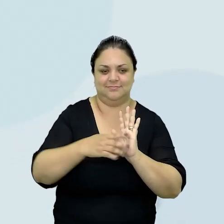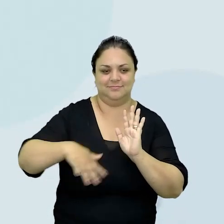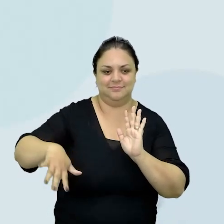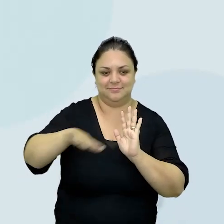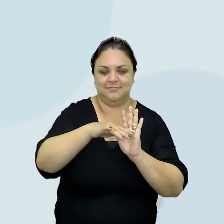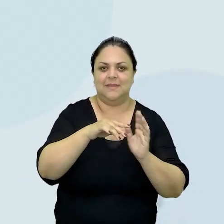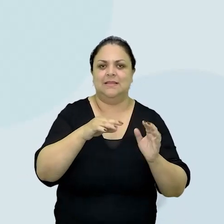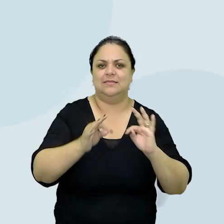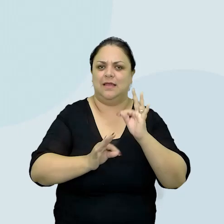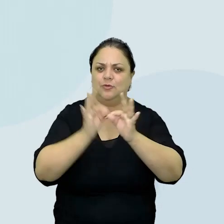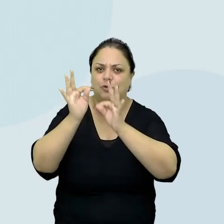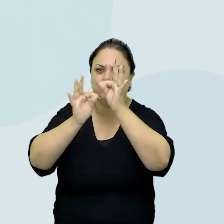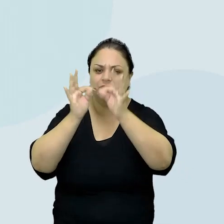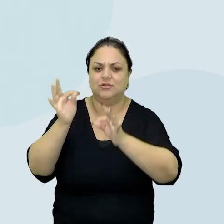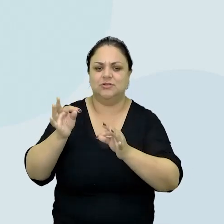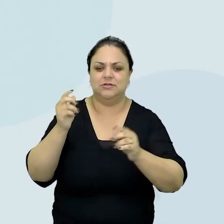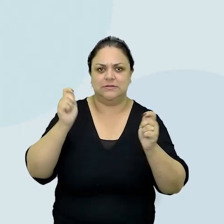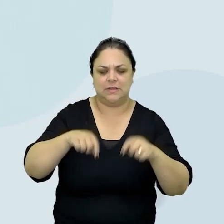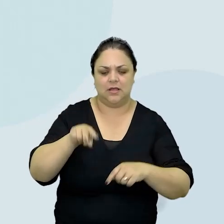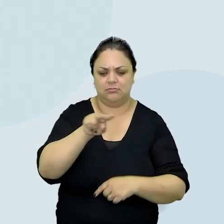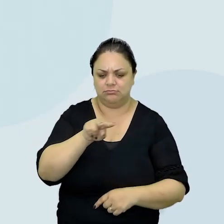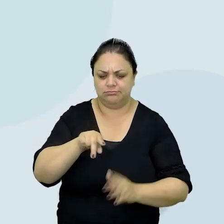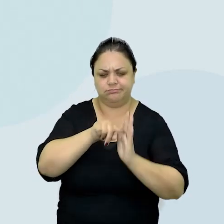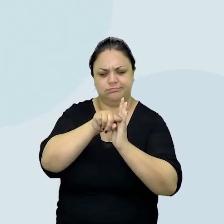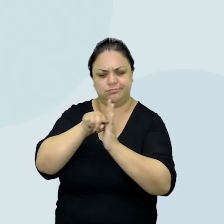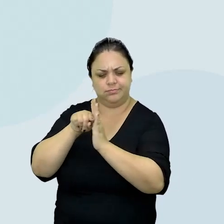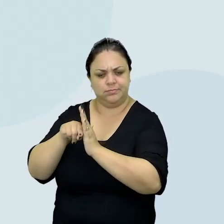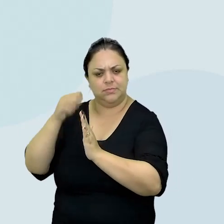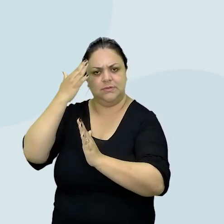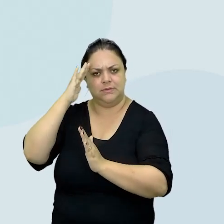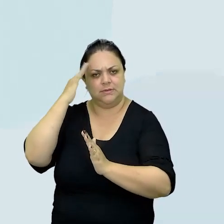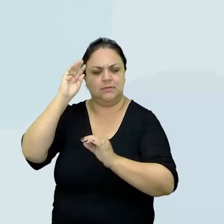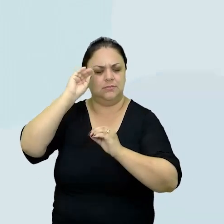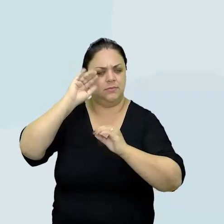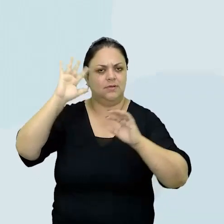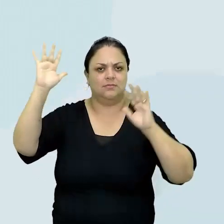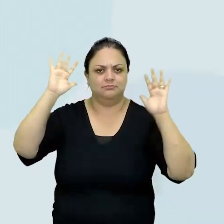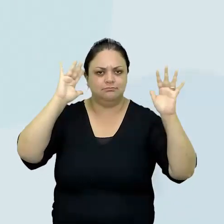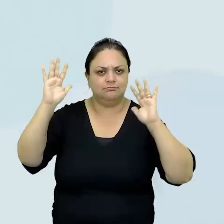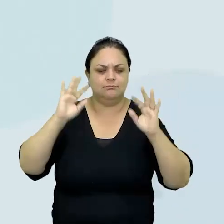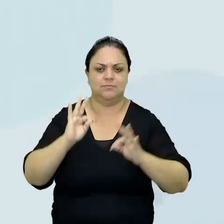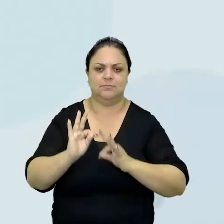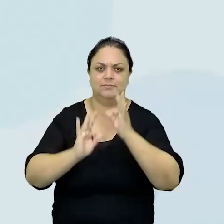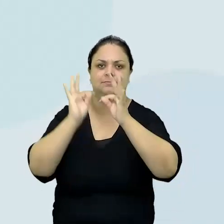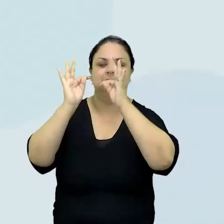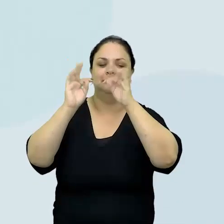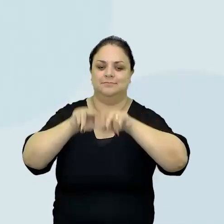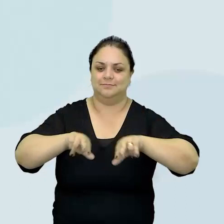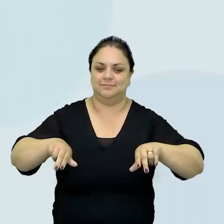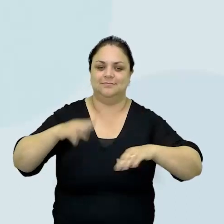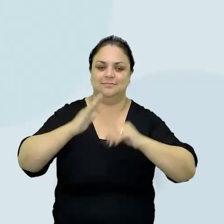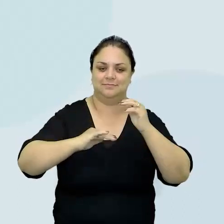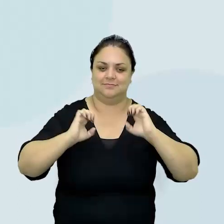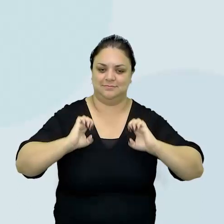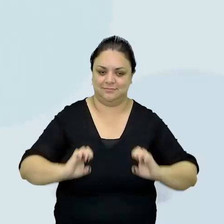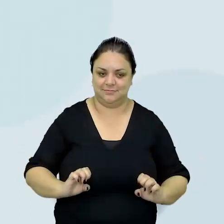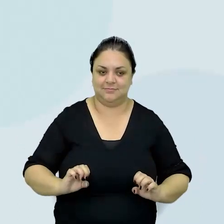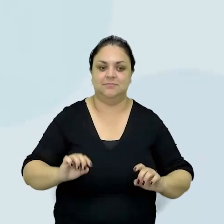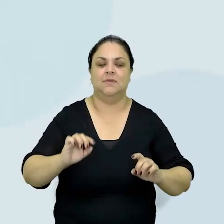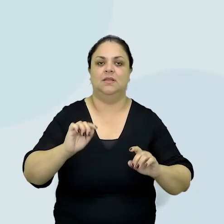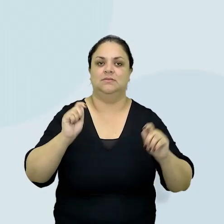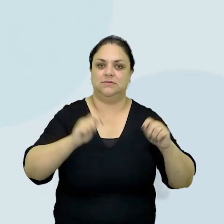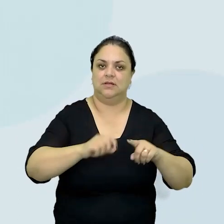e comunicação, de forma crítica, significativa, reflexiva e ética nas diferentes práticas